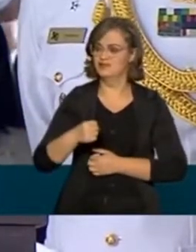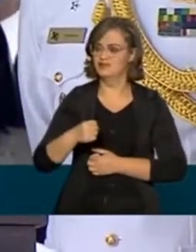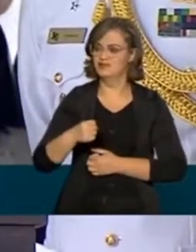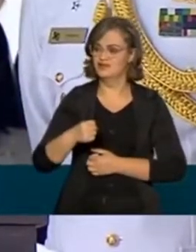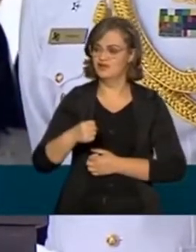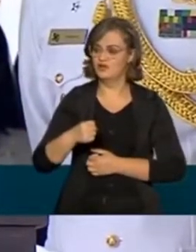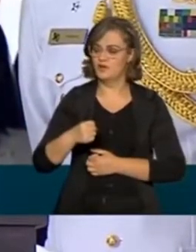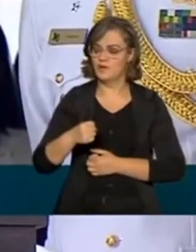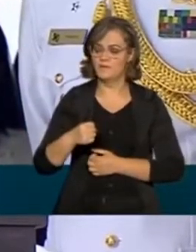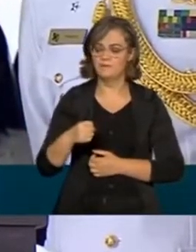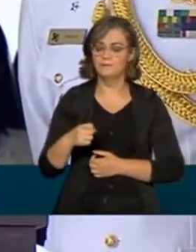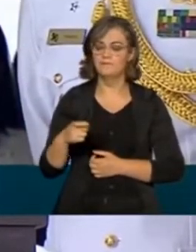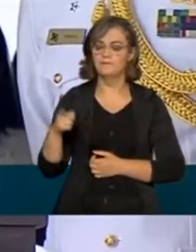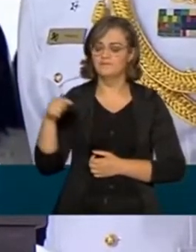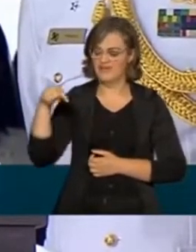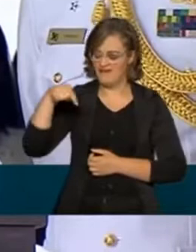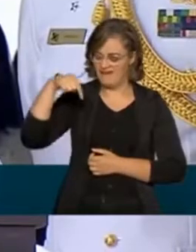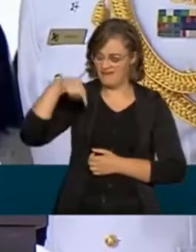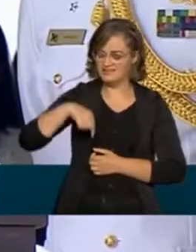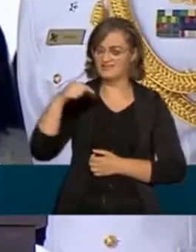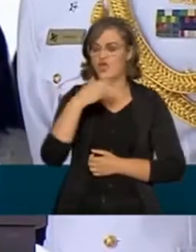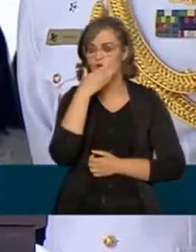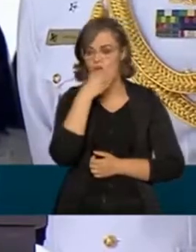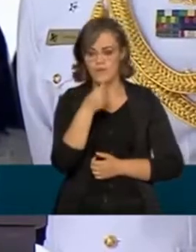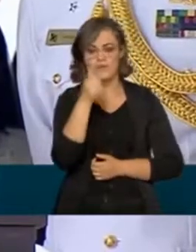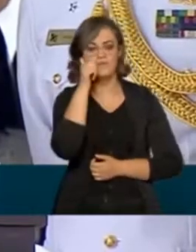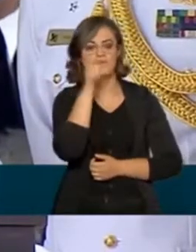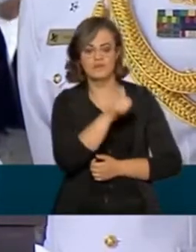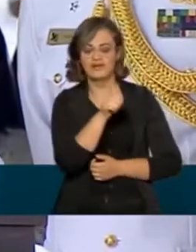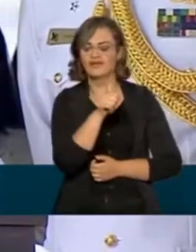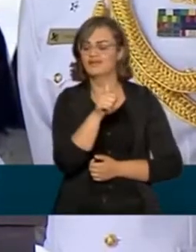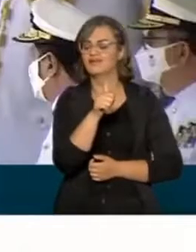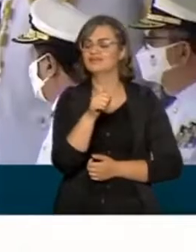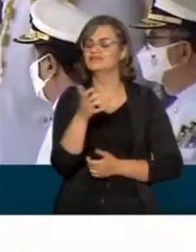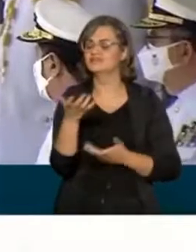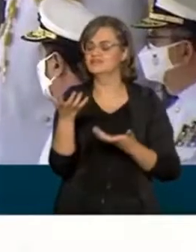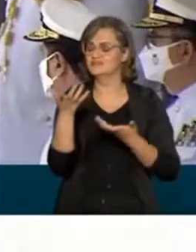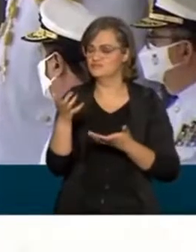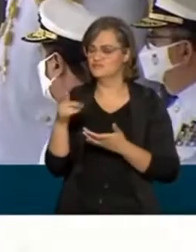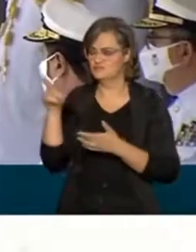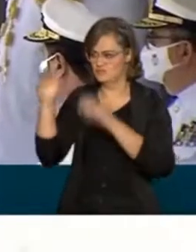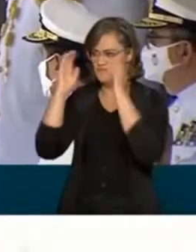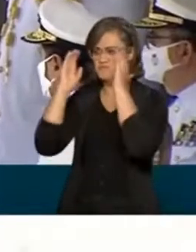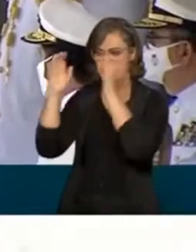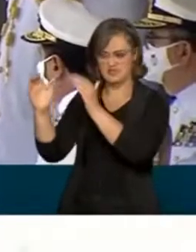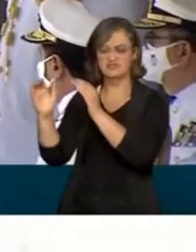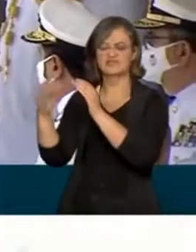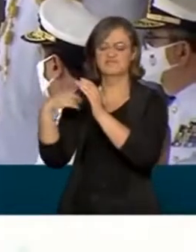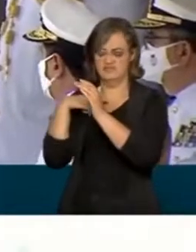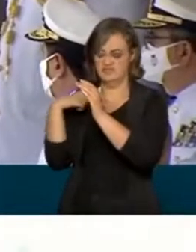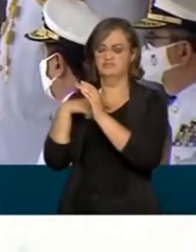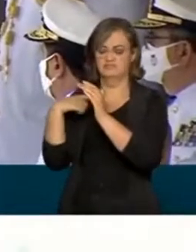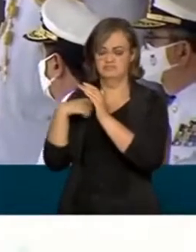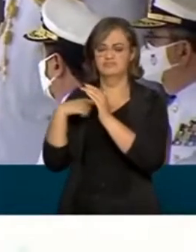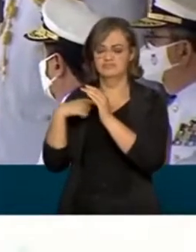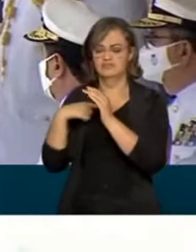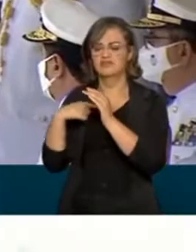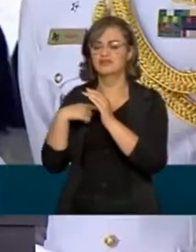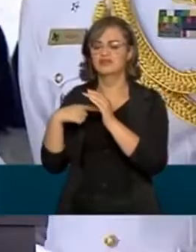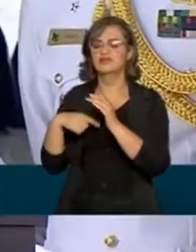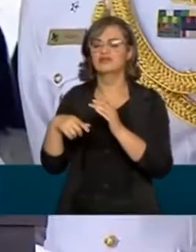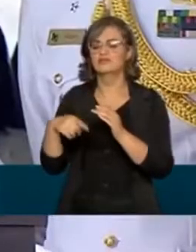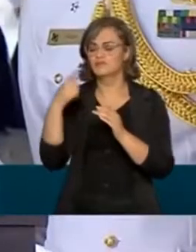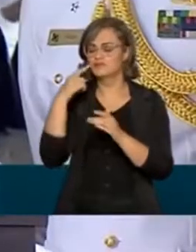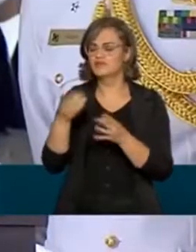secular, guarnecida por homens e mulheres que estão prontos para atender suas ordens e orientações, balizados